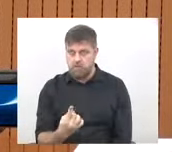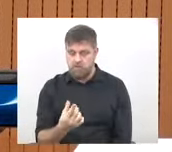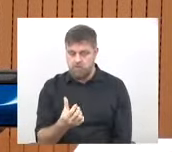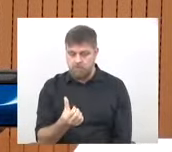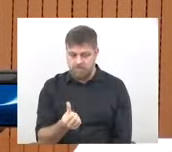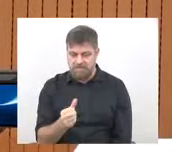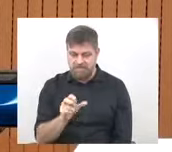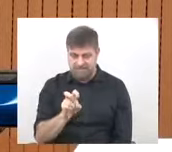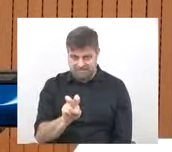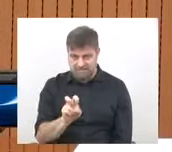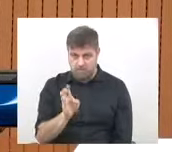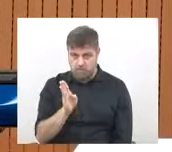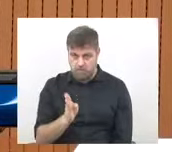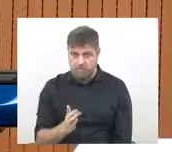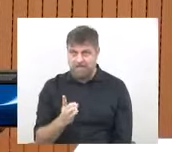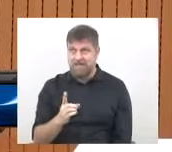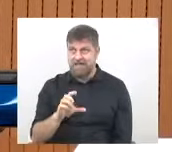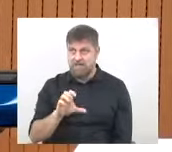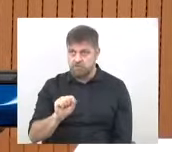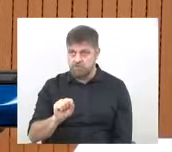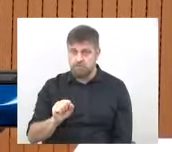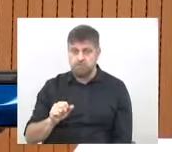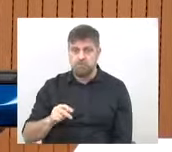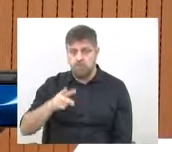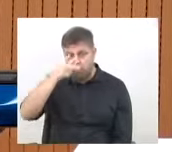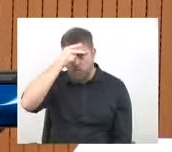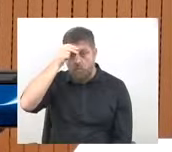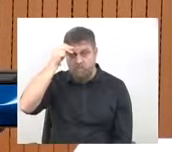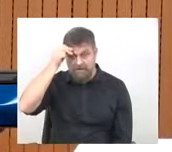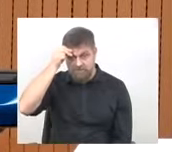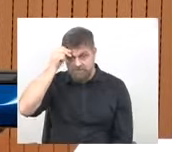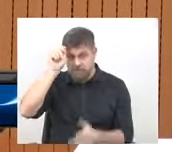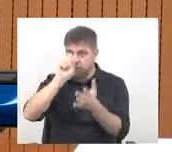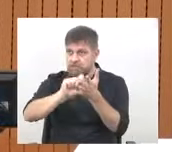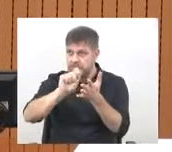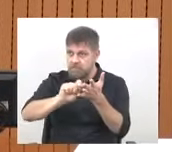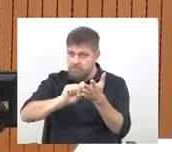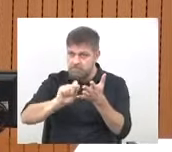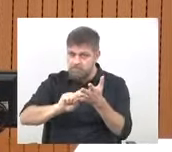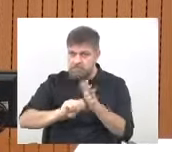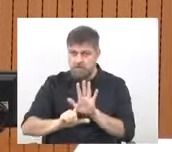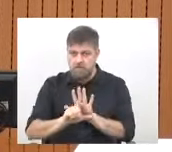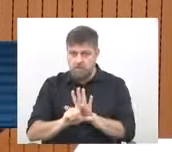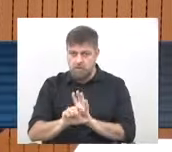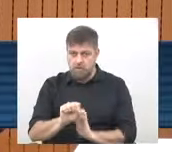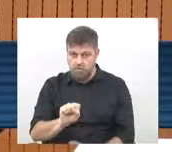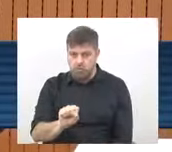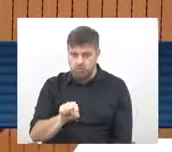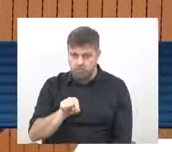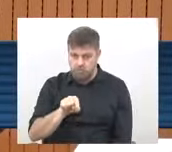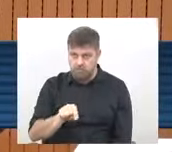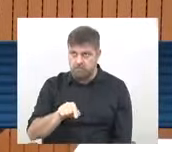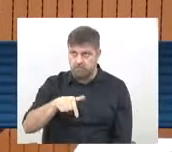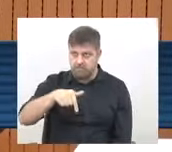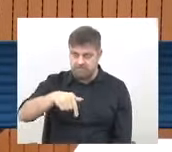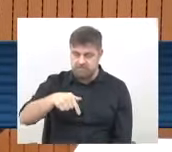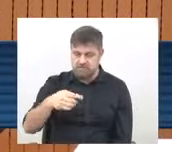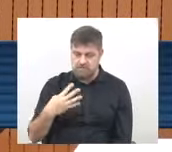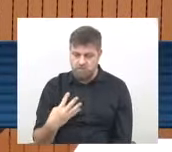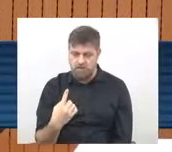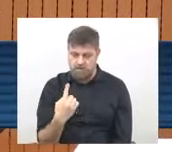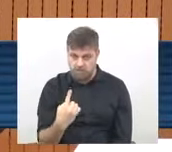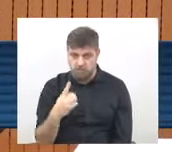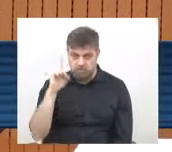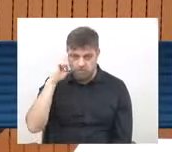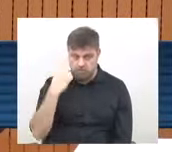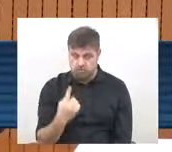165/2018, processo 227-287, de autoria do prefeito municipal, que revoga a lei 8.741, de